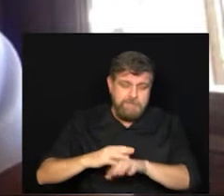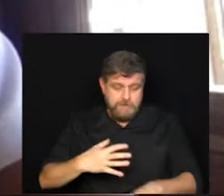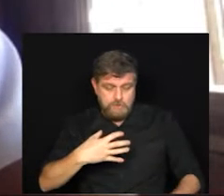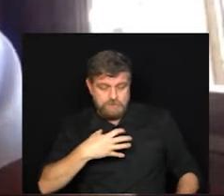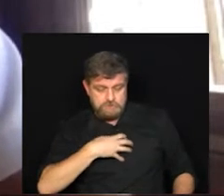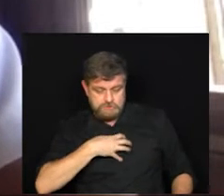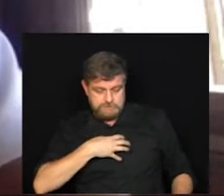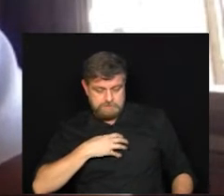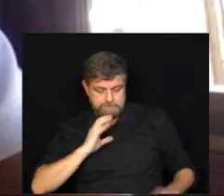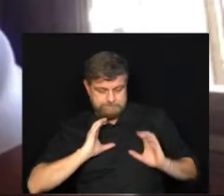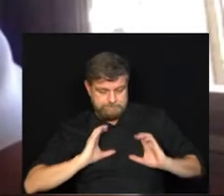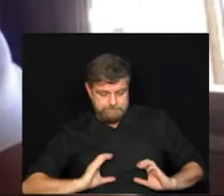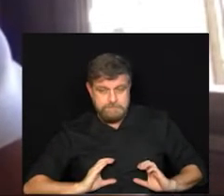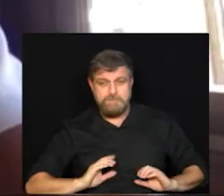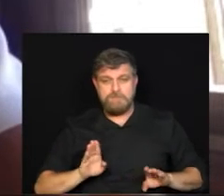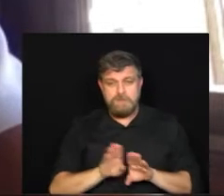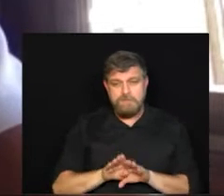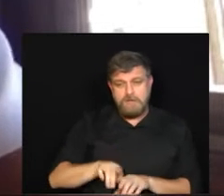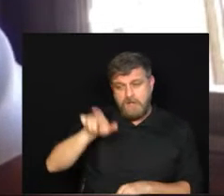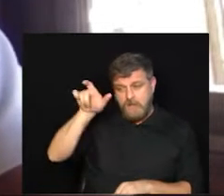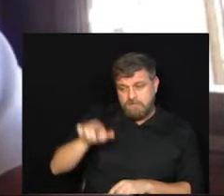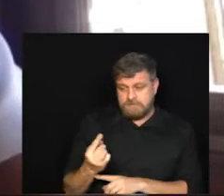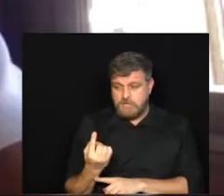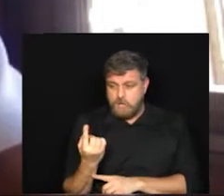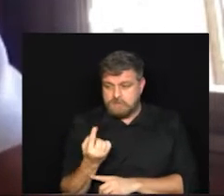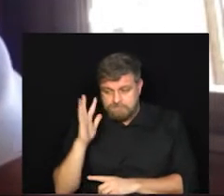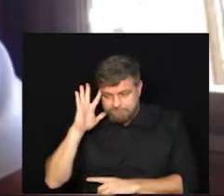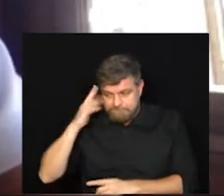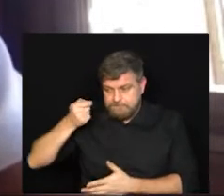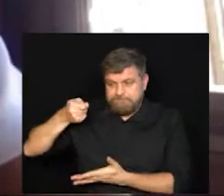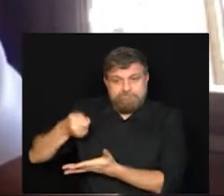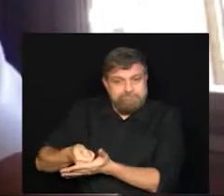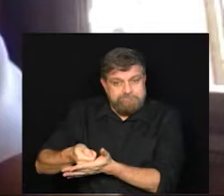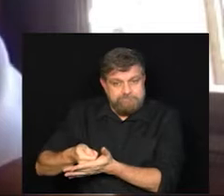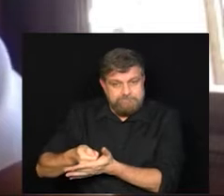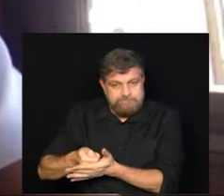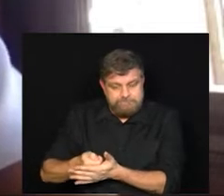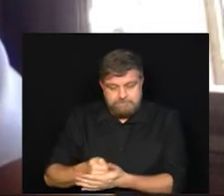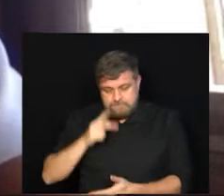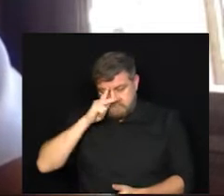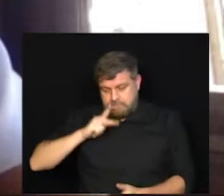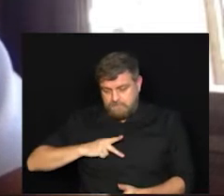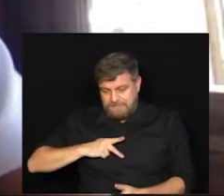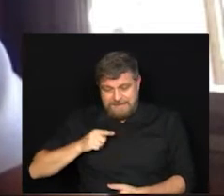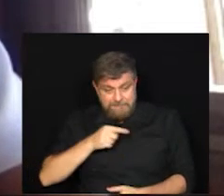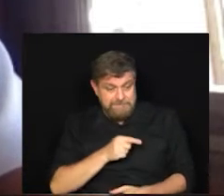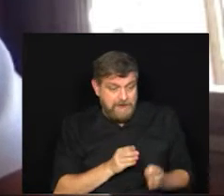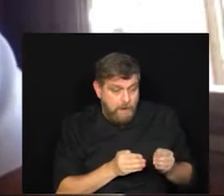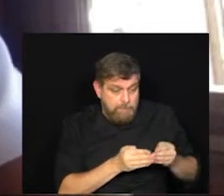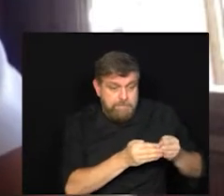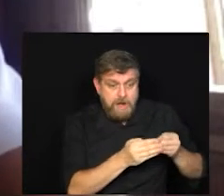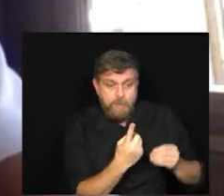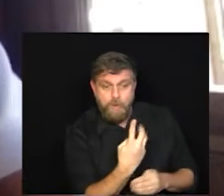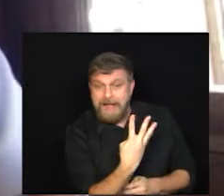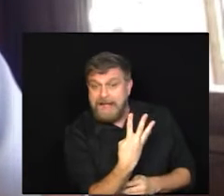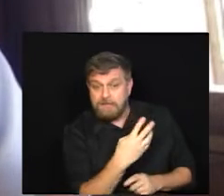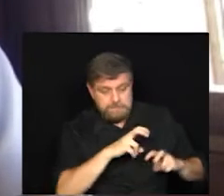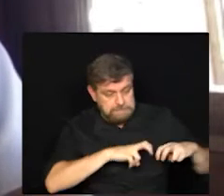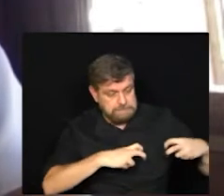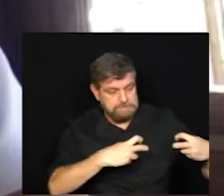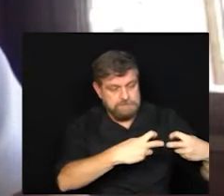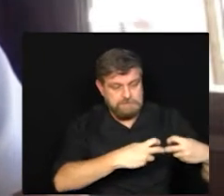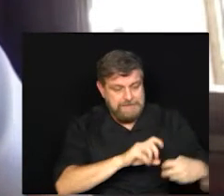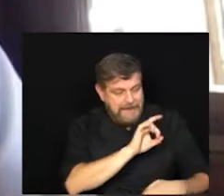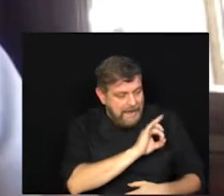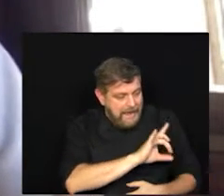é difícil, como você falou, uma coisa é você que toma a decisão, tudo é você, no outro são 14 pessoas, você tem a sua